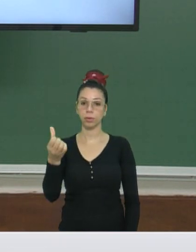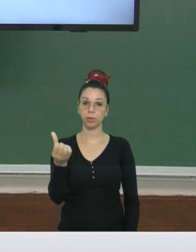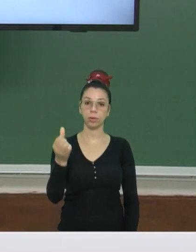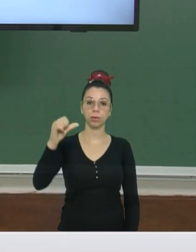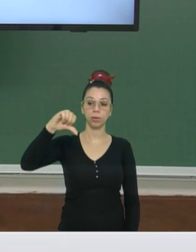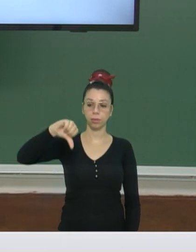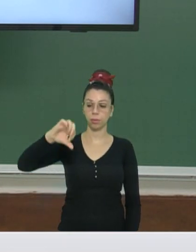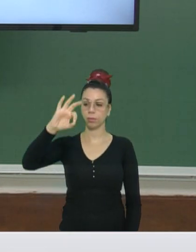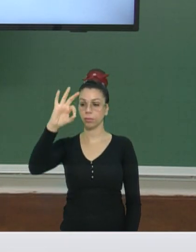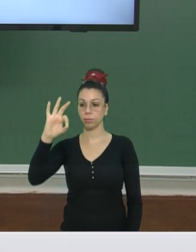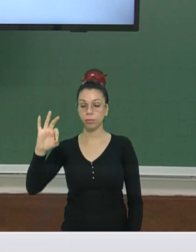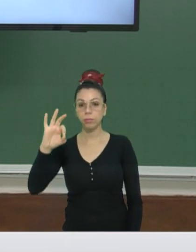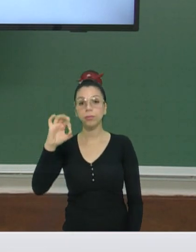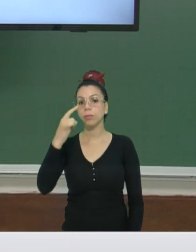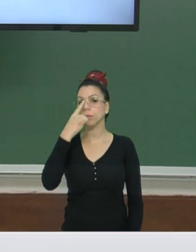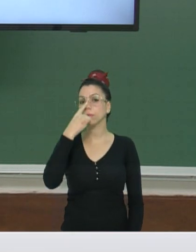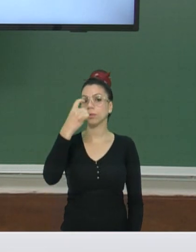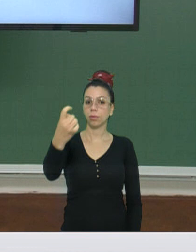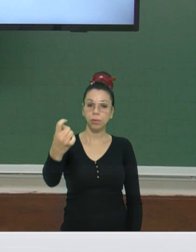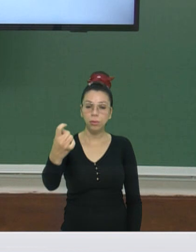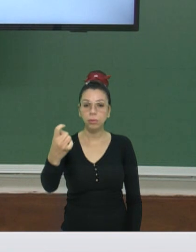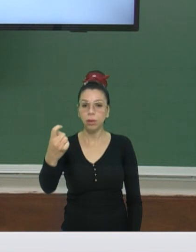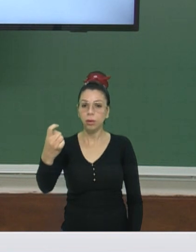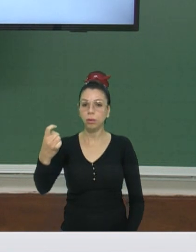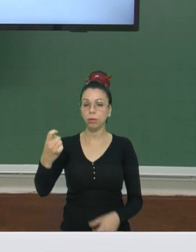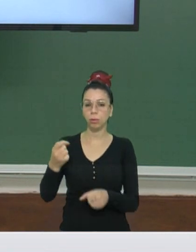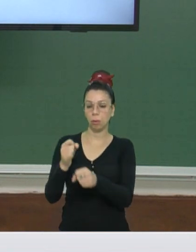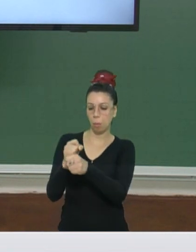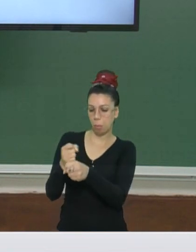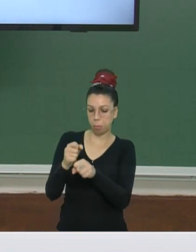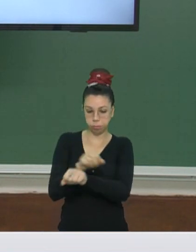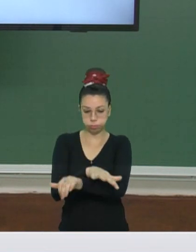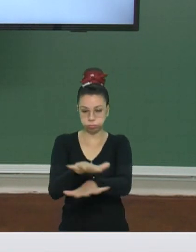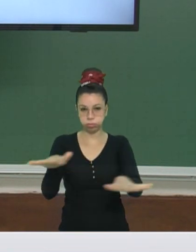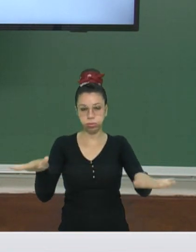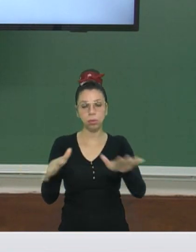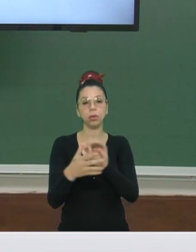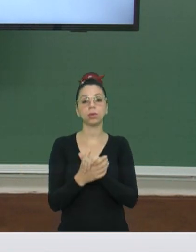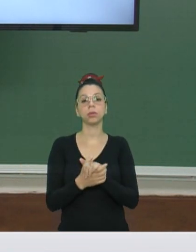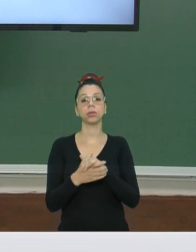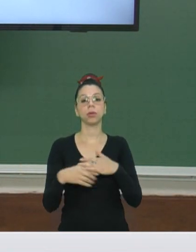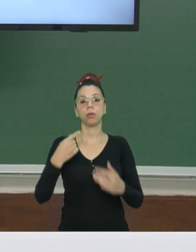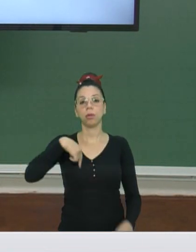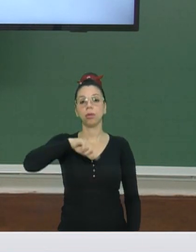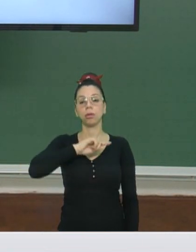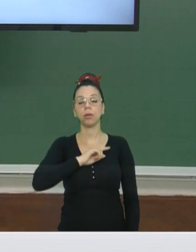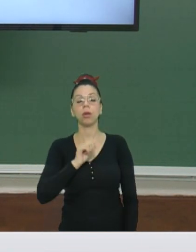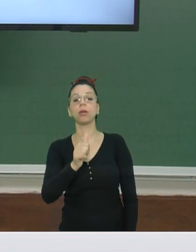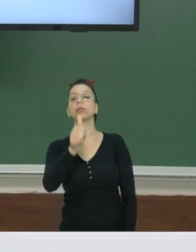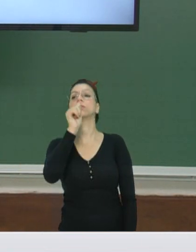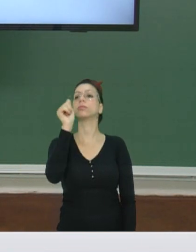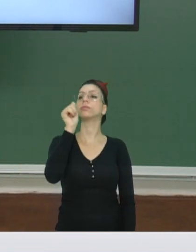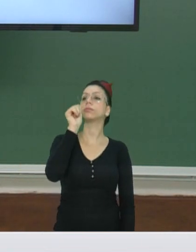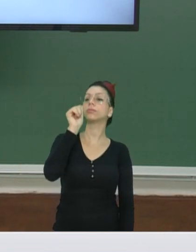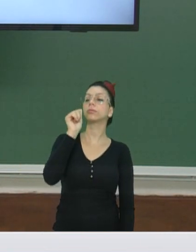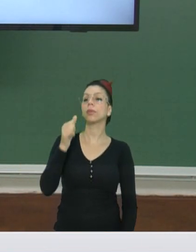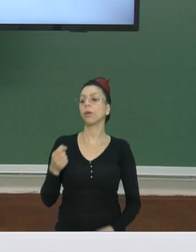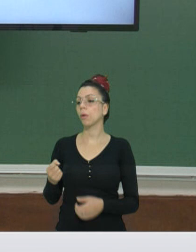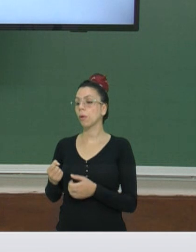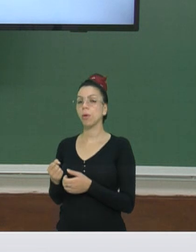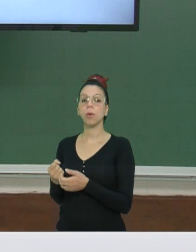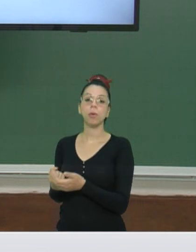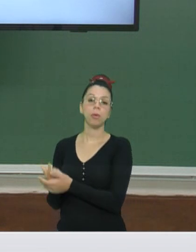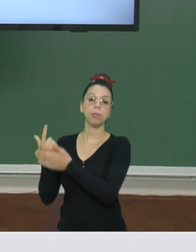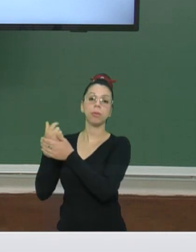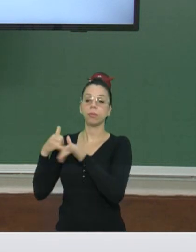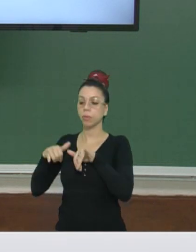40,69%. Lixo e entulho. Lixo que nós produzimos, tomamos o nosso líquido, compramos no mercado, jogamos